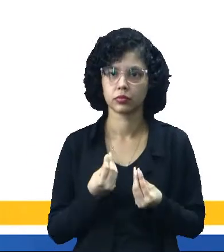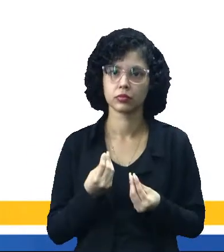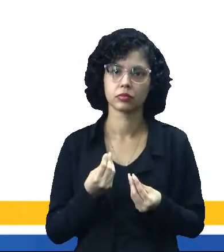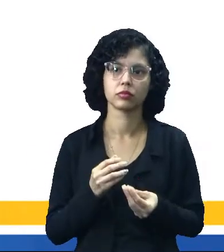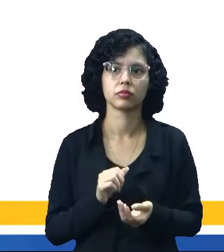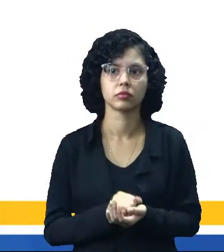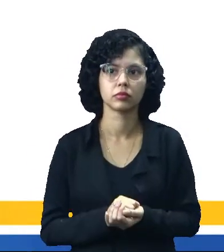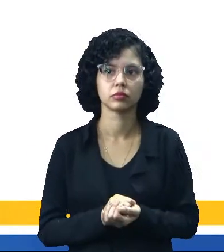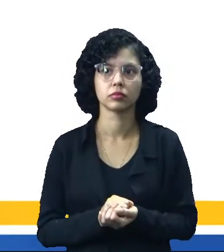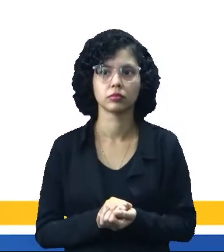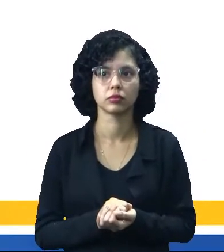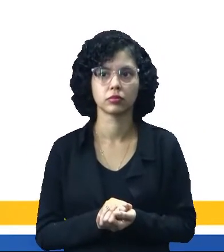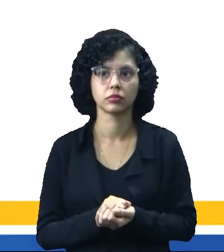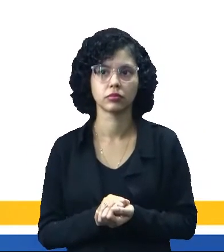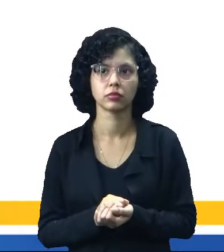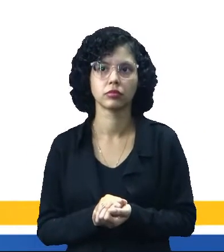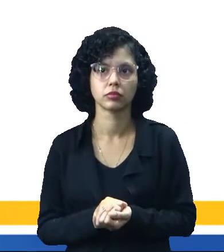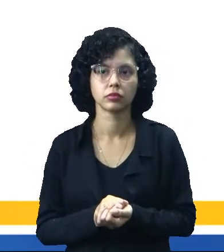pelo Gurnay.